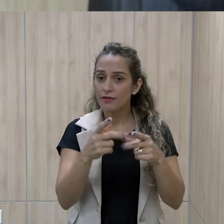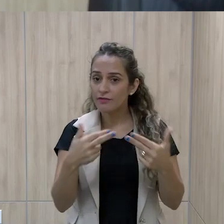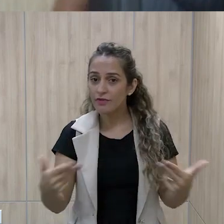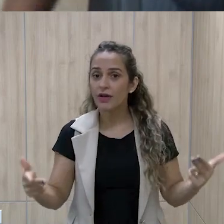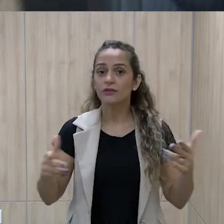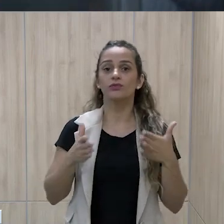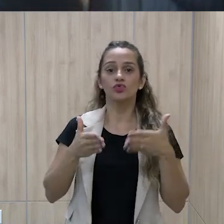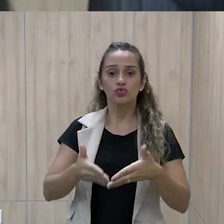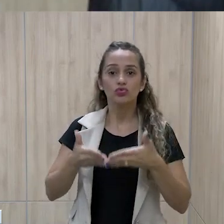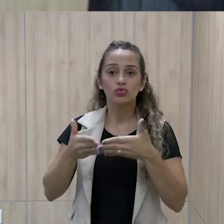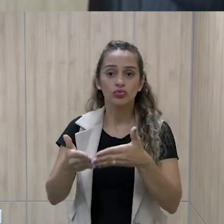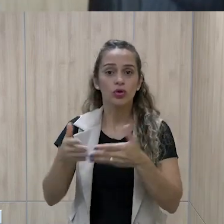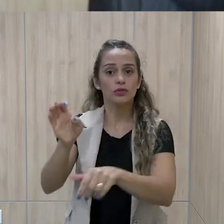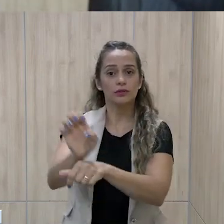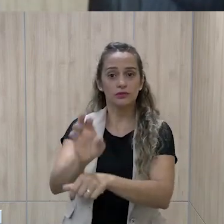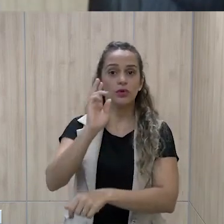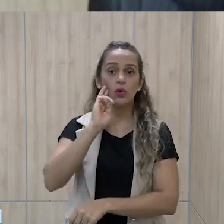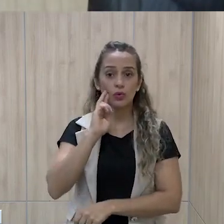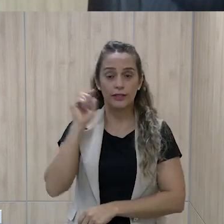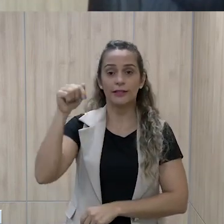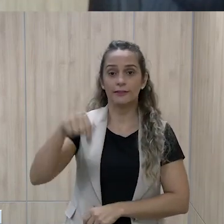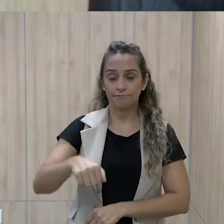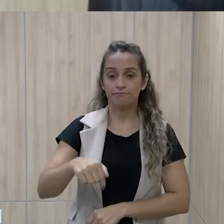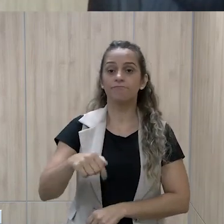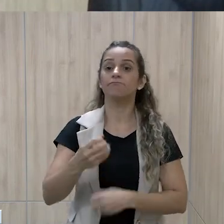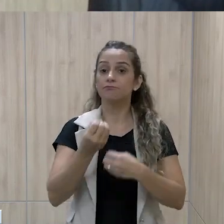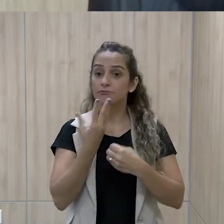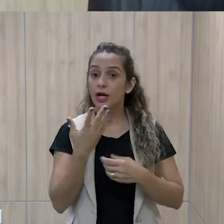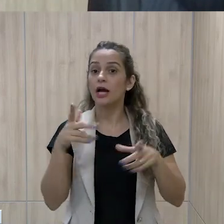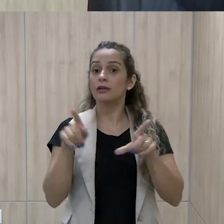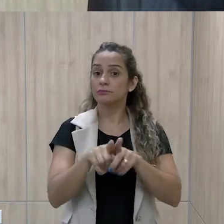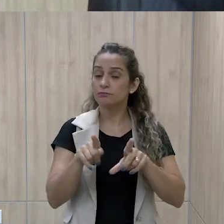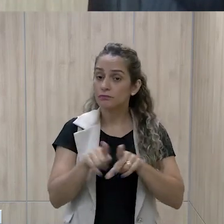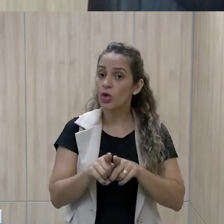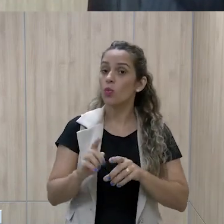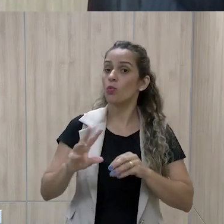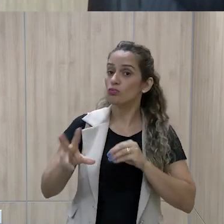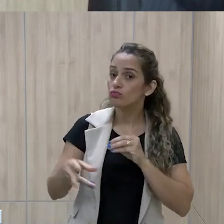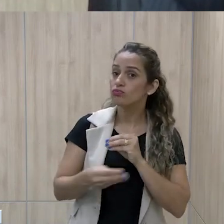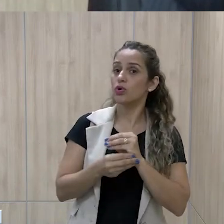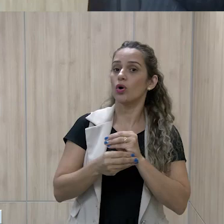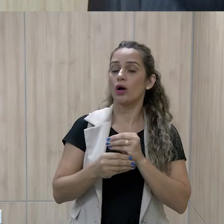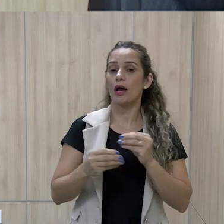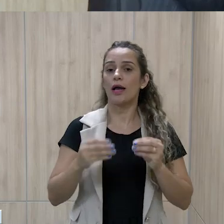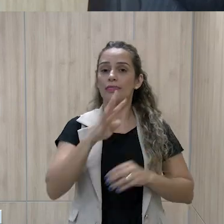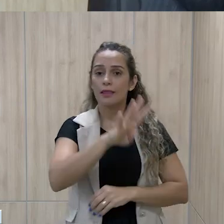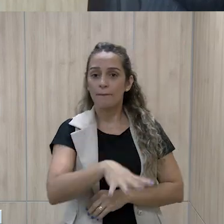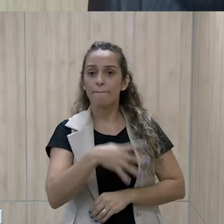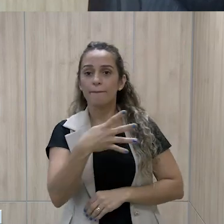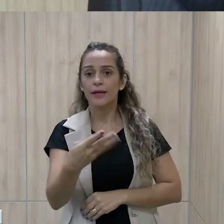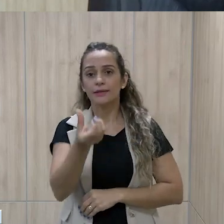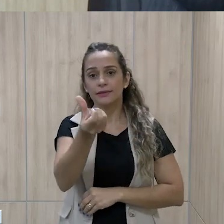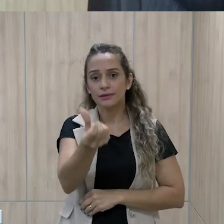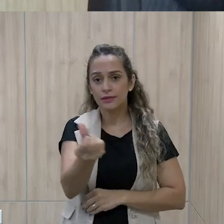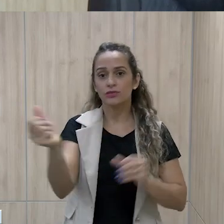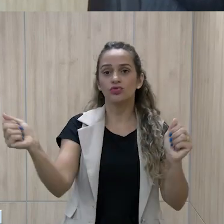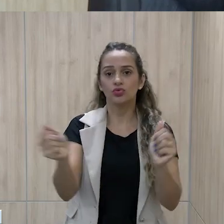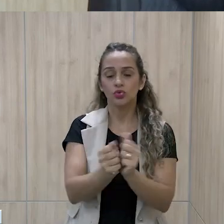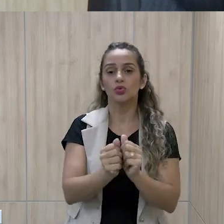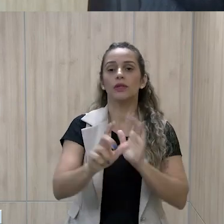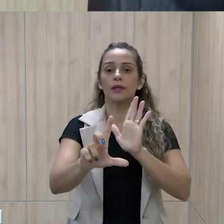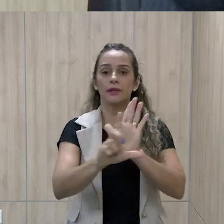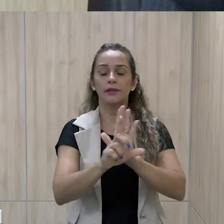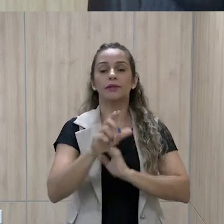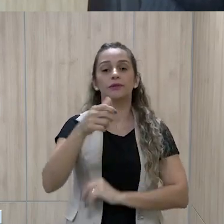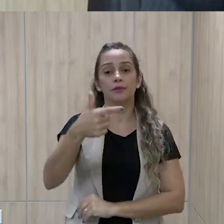de contratos marítimos do Estado de Rondônia bem como acrescenta a tabela 6 no